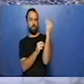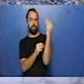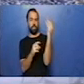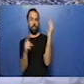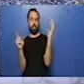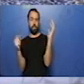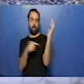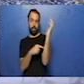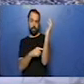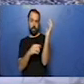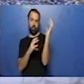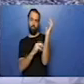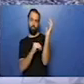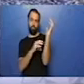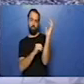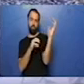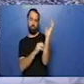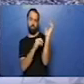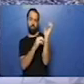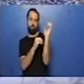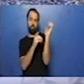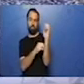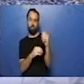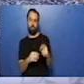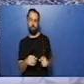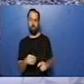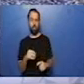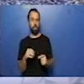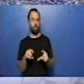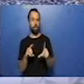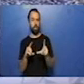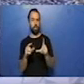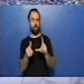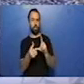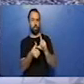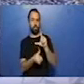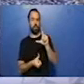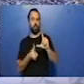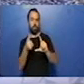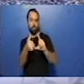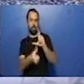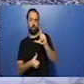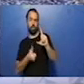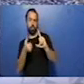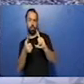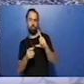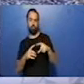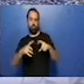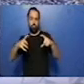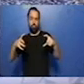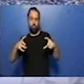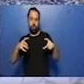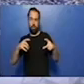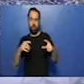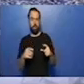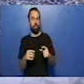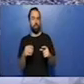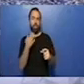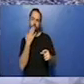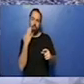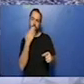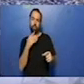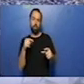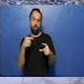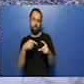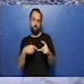tem celulose. A celulose é uma molécula grande, como se fosse um colar de pérolas, onde cada pérola é um açúcar.